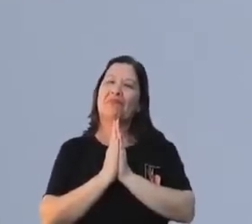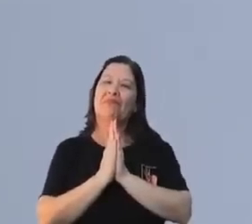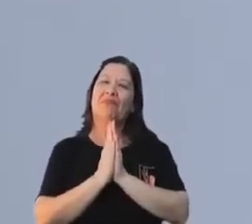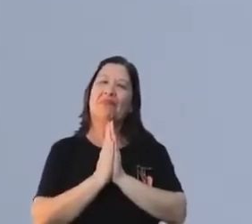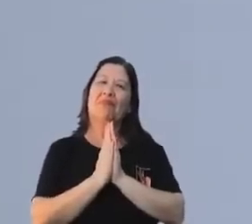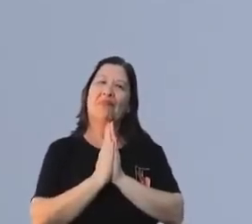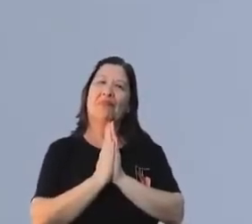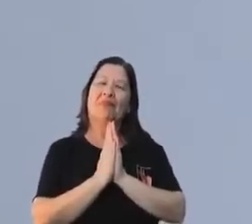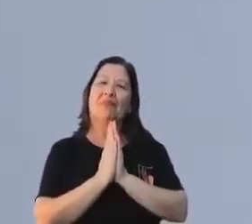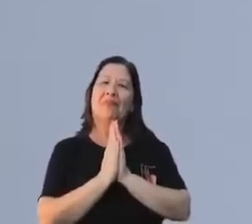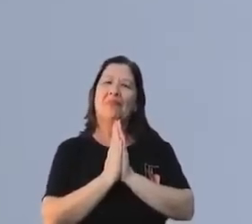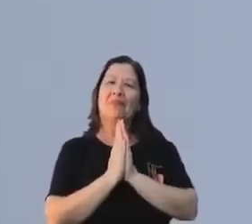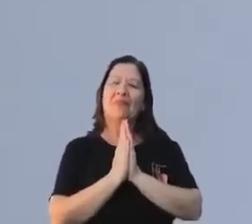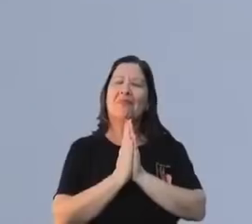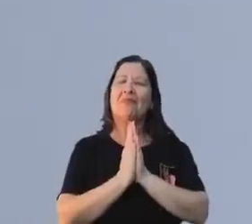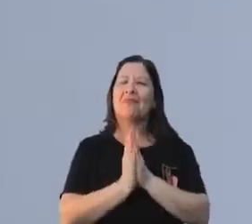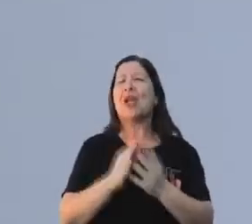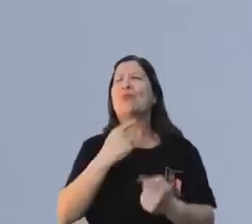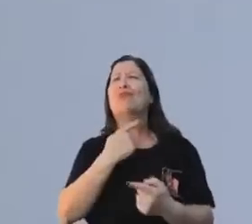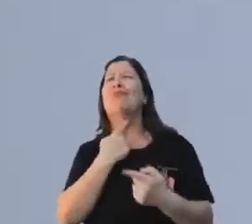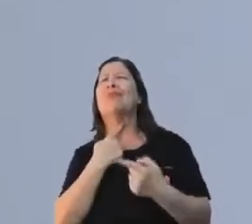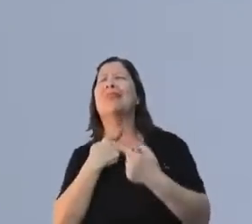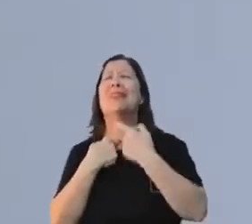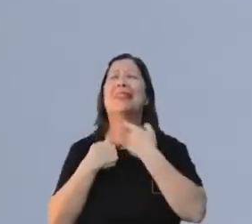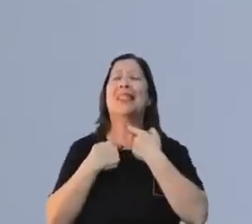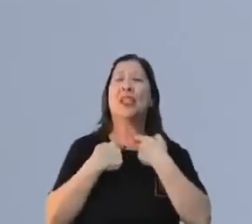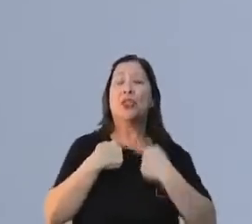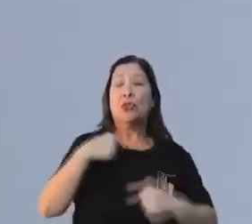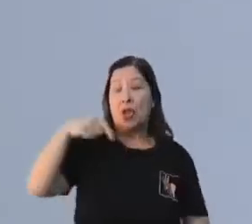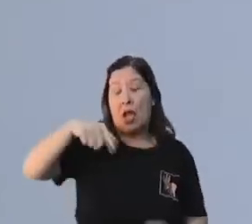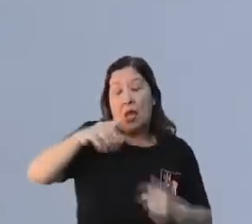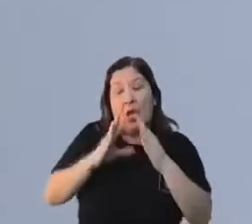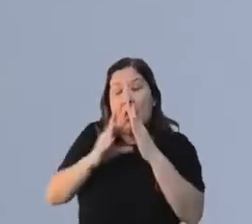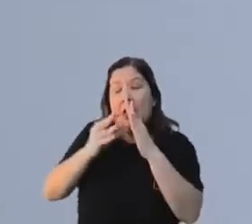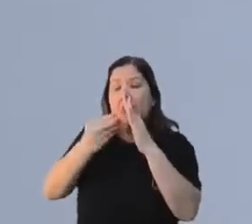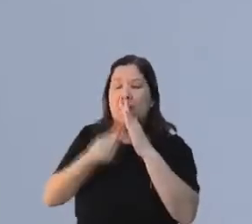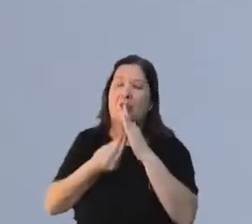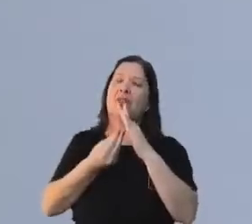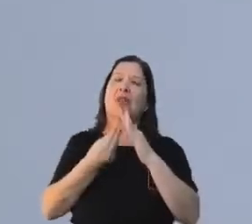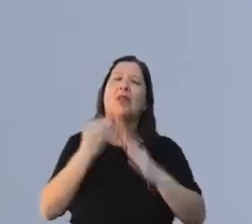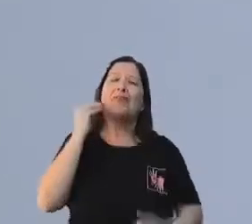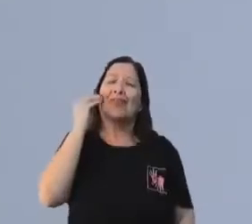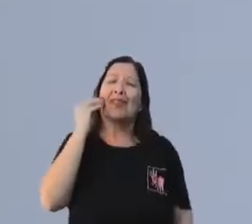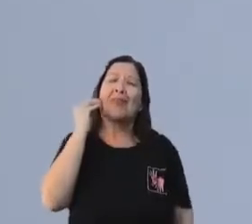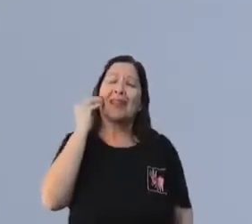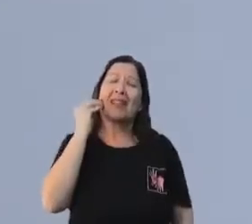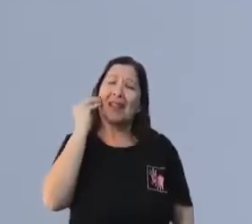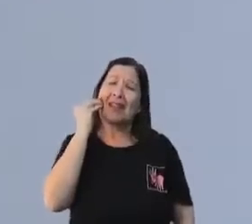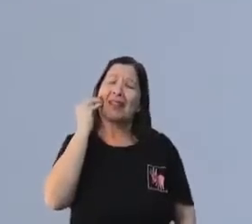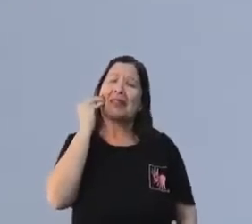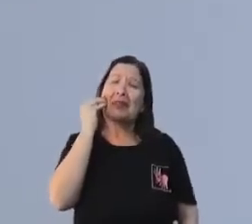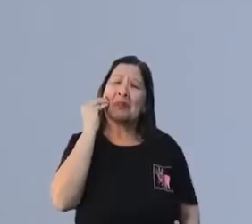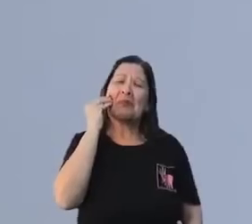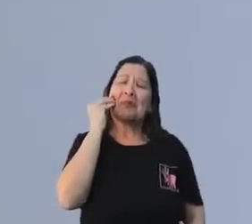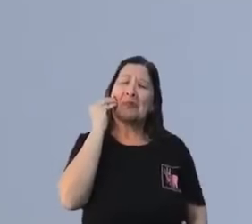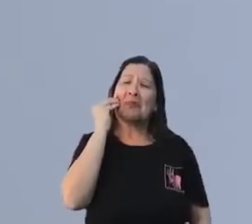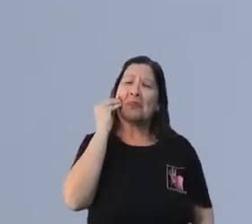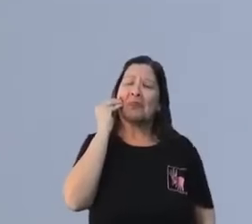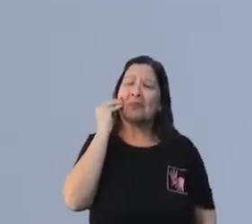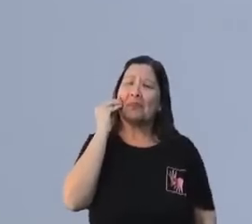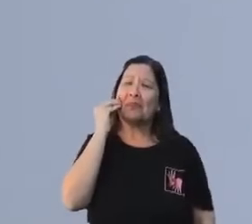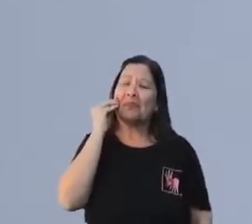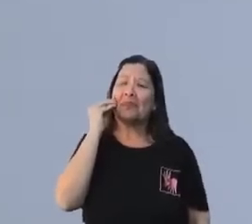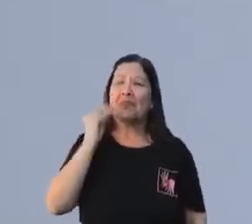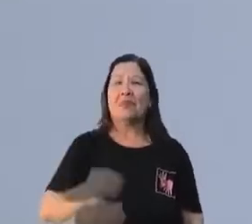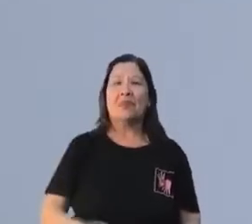que até hoje sejam medidas mínimas do que Deus há de fazer nesta igreja